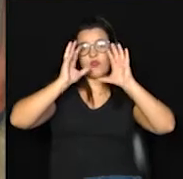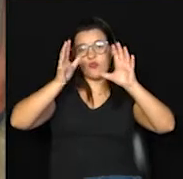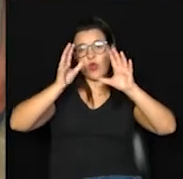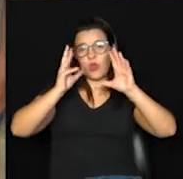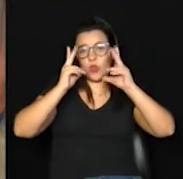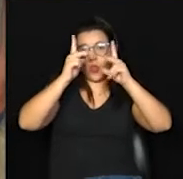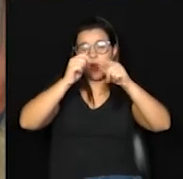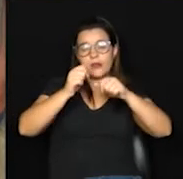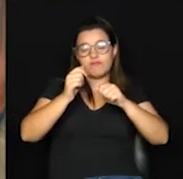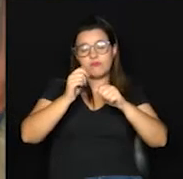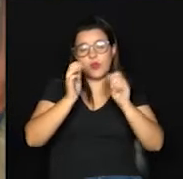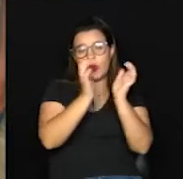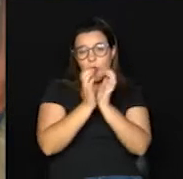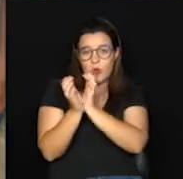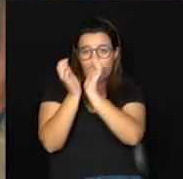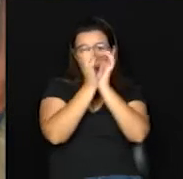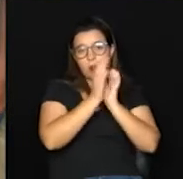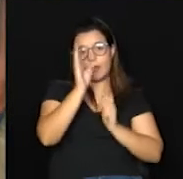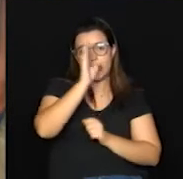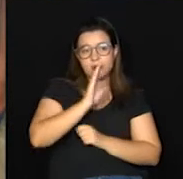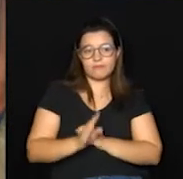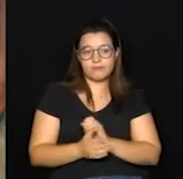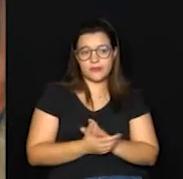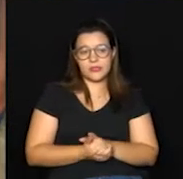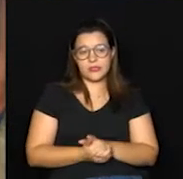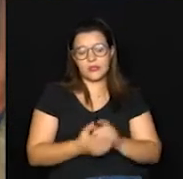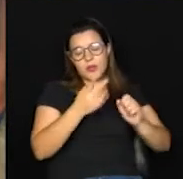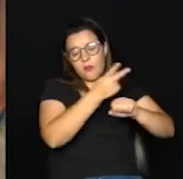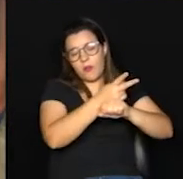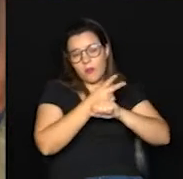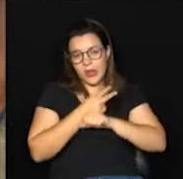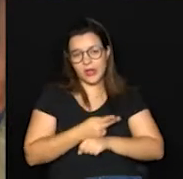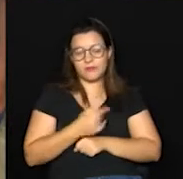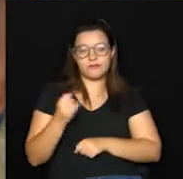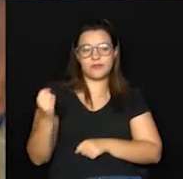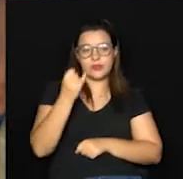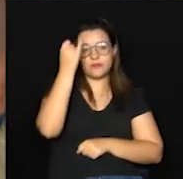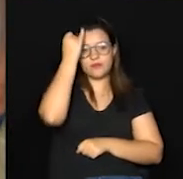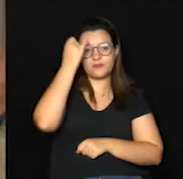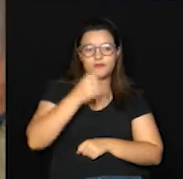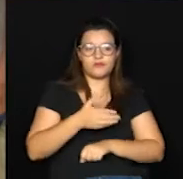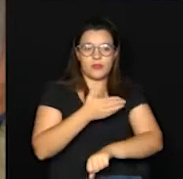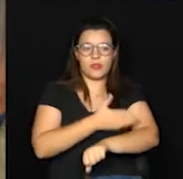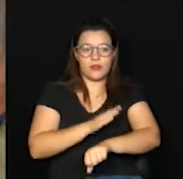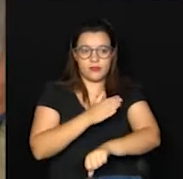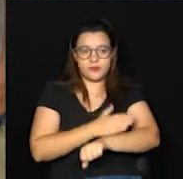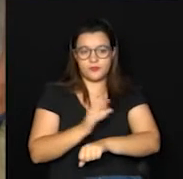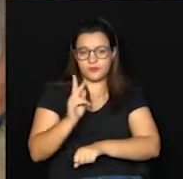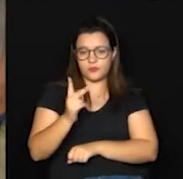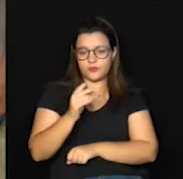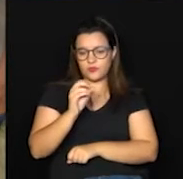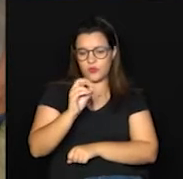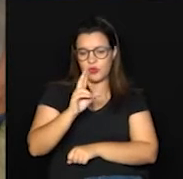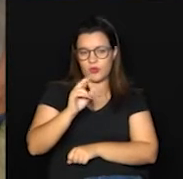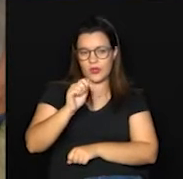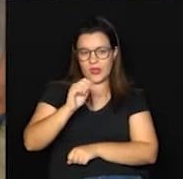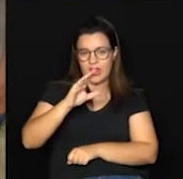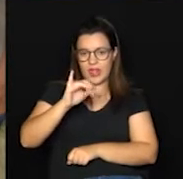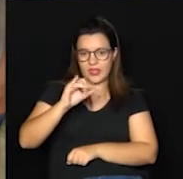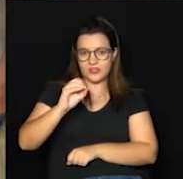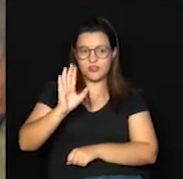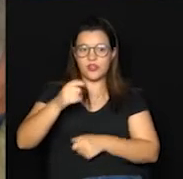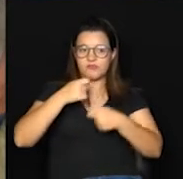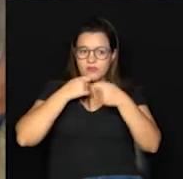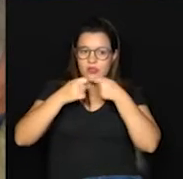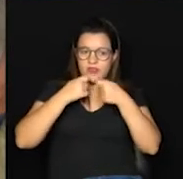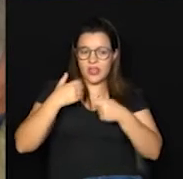país que estão na primeira divisão. Então é um título merecidíssimo. O treinador, o Horácio de Leo, argentino, já entrevistei no Mais